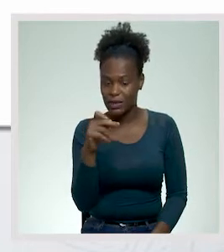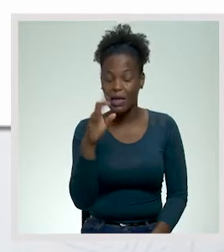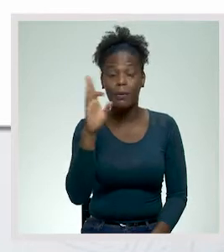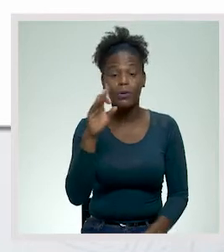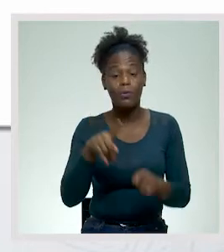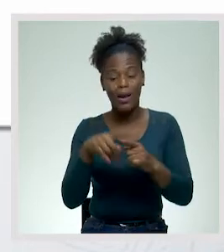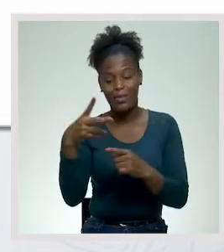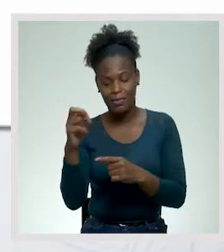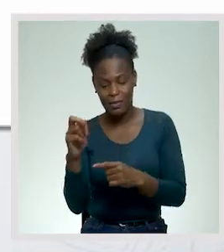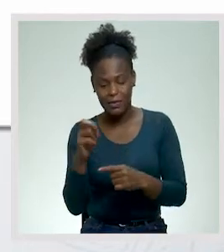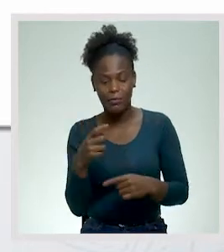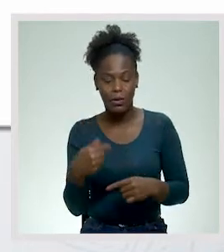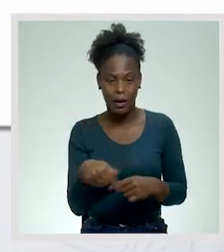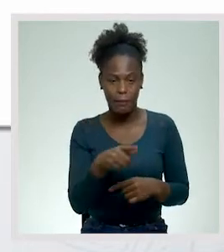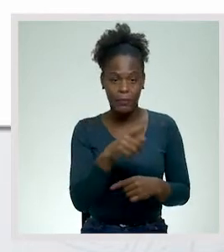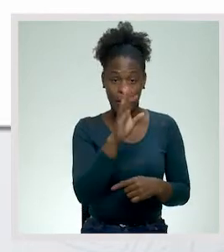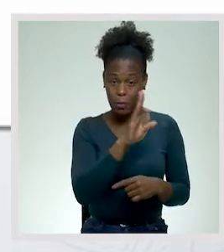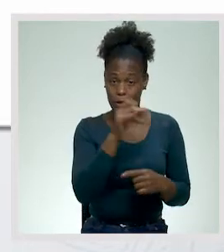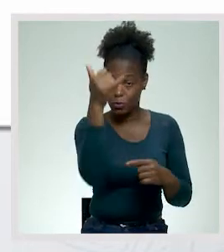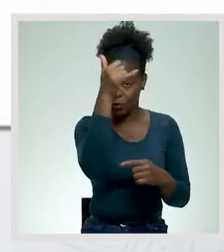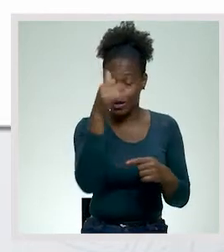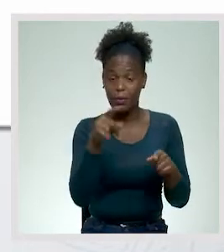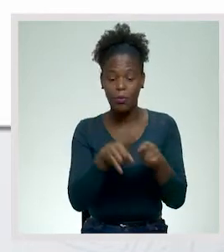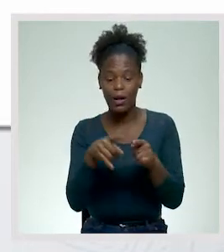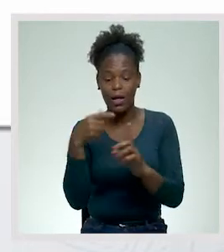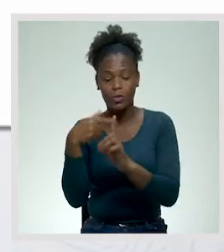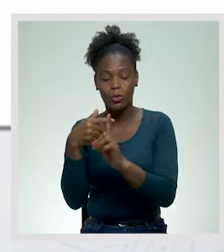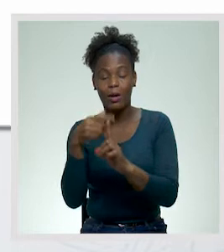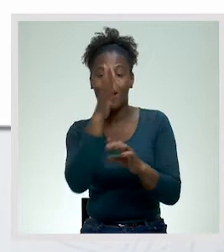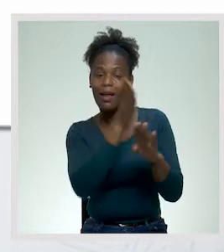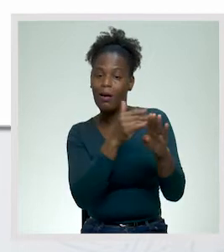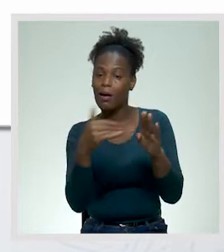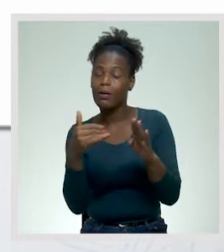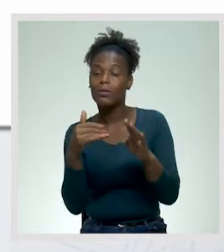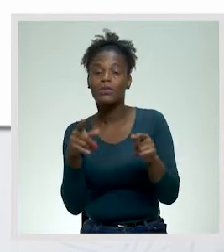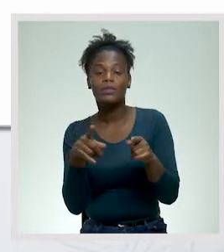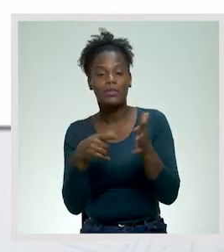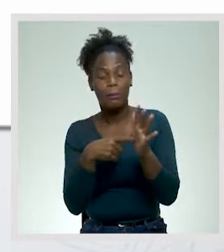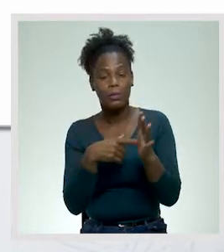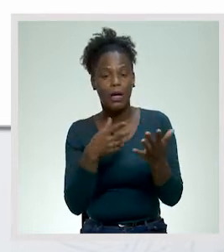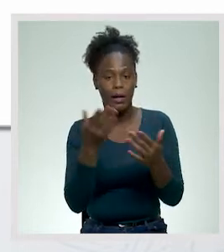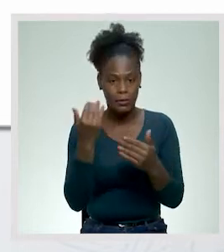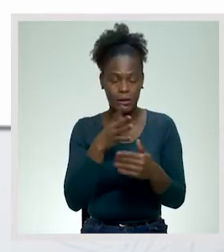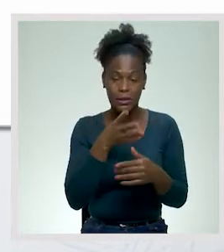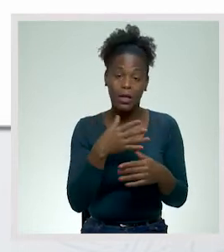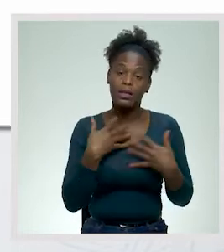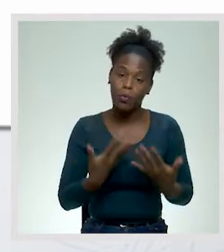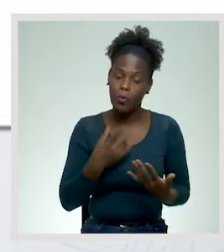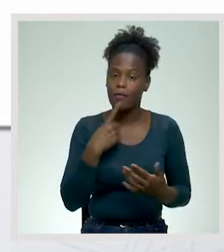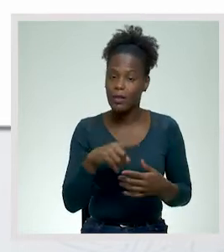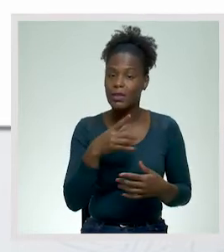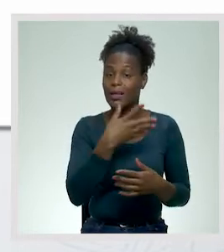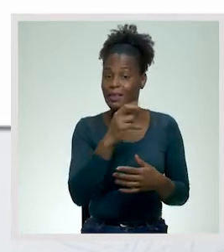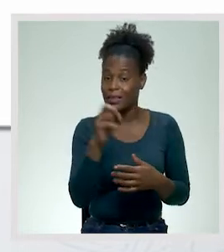Assim temos hipotenusa ao quadrado é igual à soma dos catetos ao quadrado. Não canso em repetir isso. Então, 3 ao